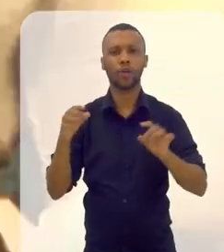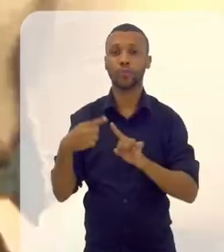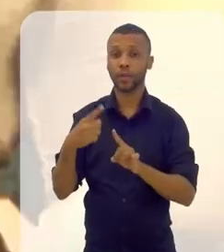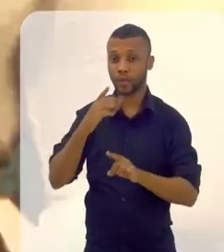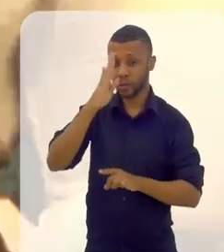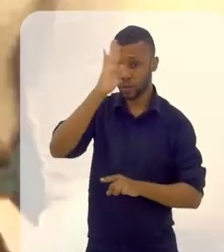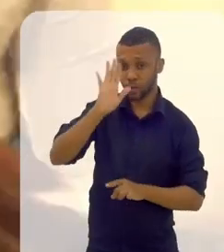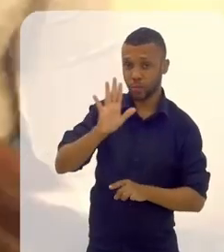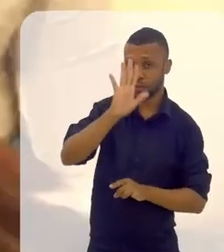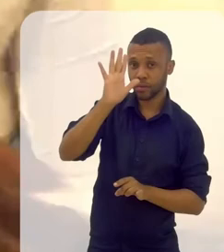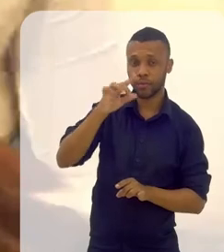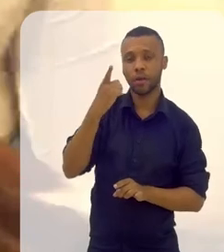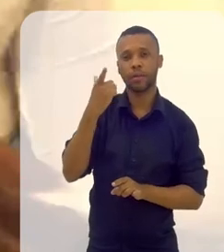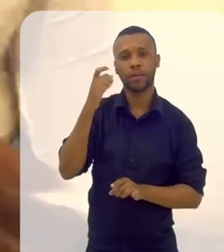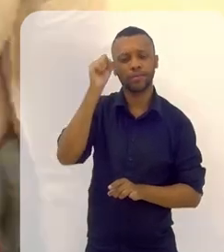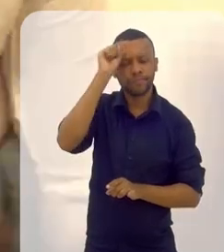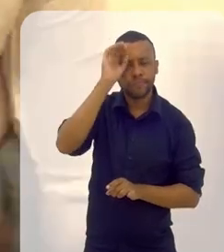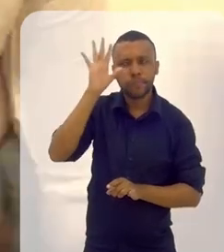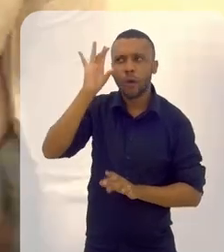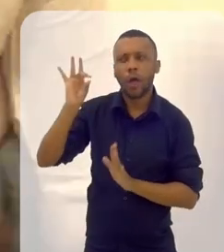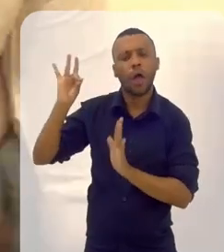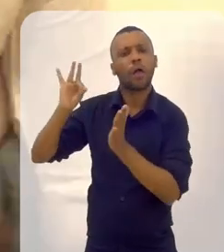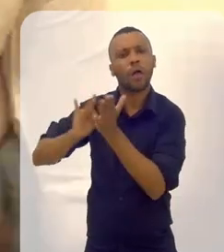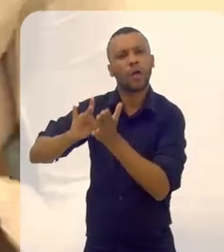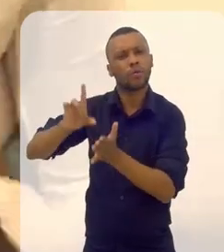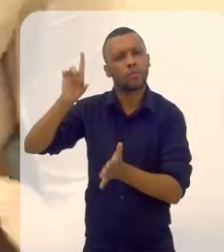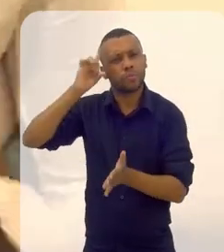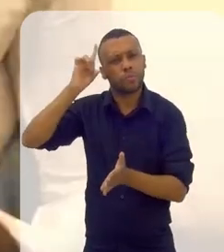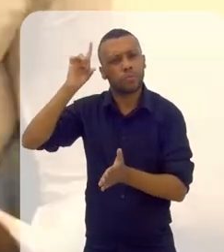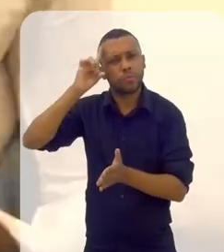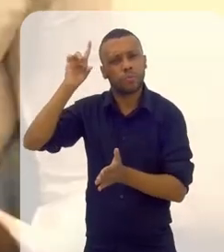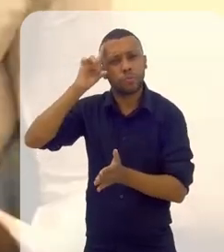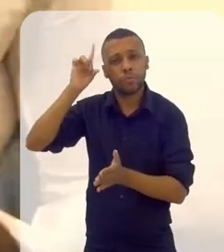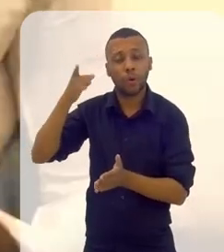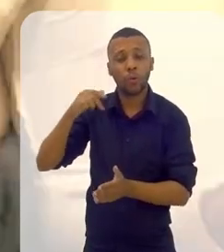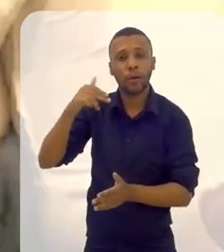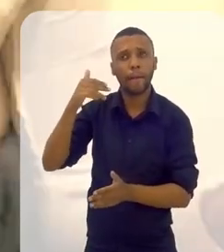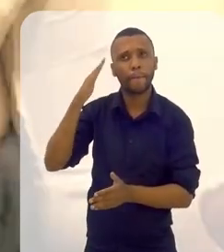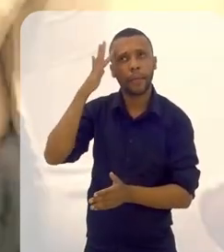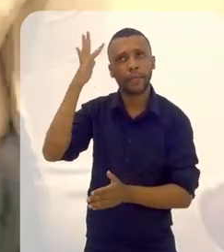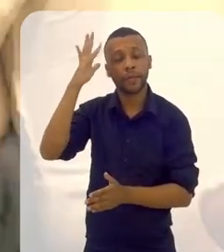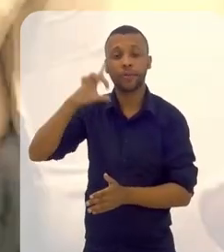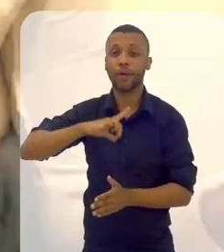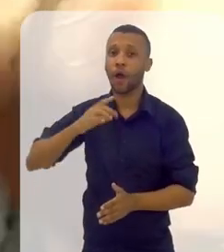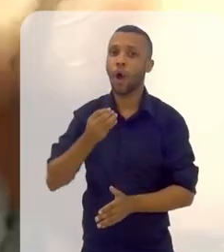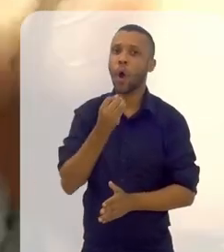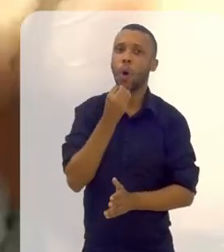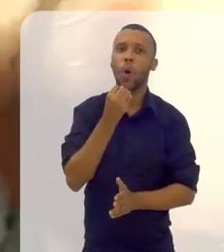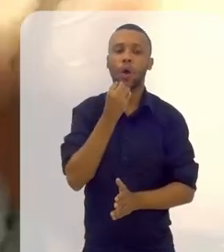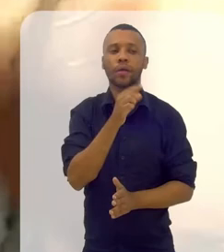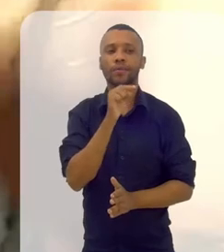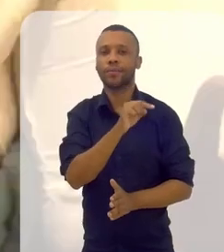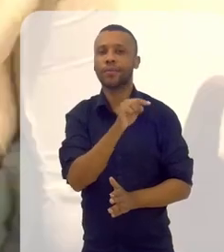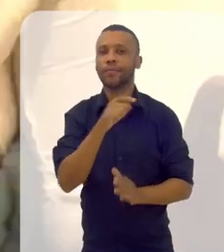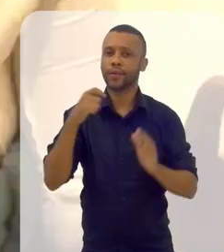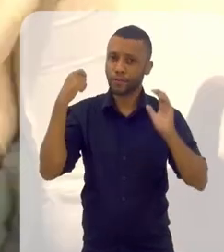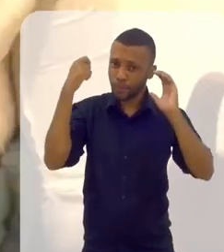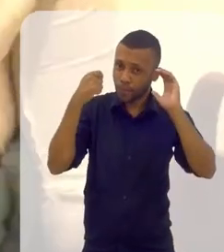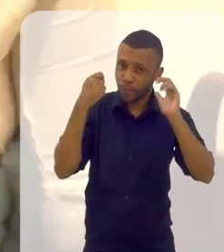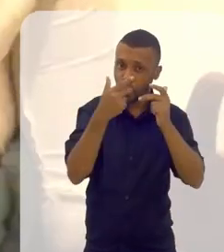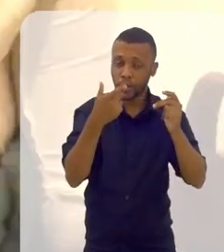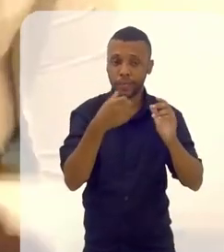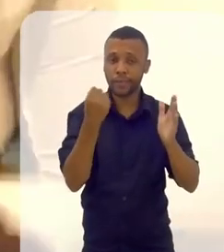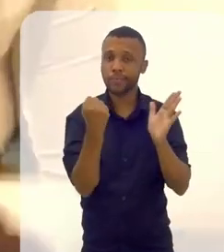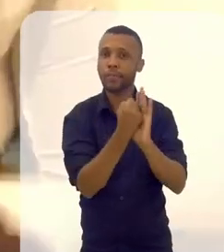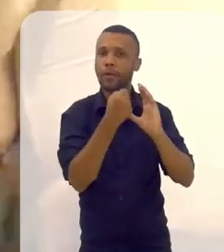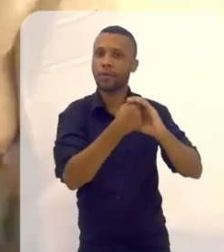no Brasil faz muito realismo, né? O dia a dia e etc. E eu nunca pensei que eu fosse ter a oportunidade de fazer alguma coisa desse